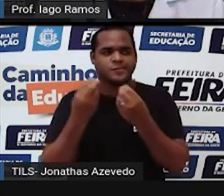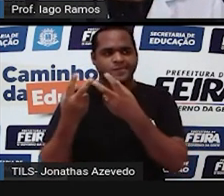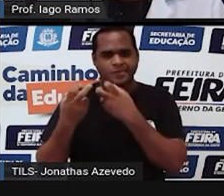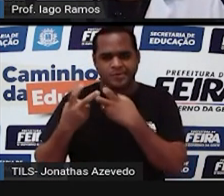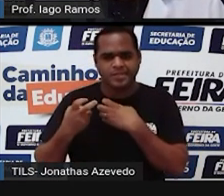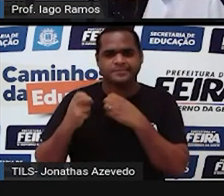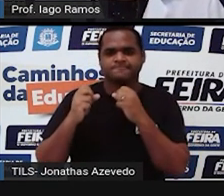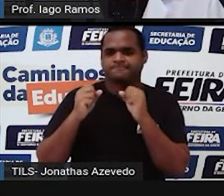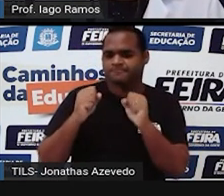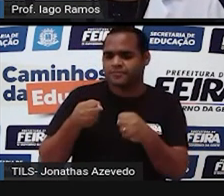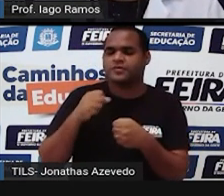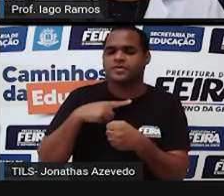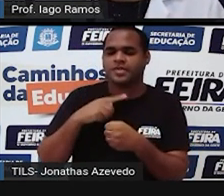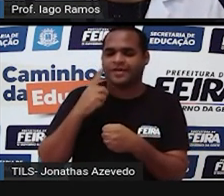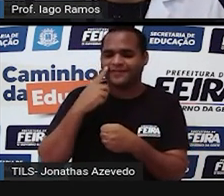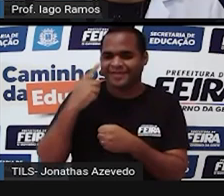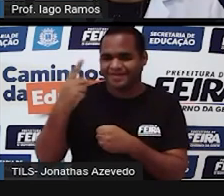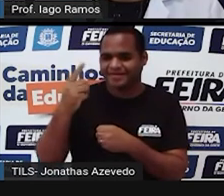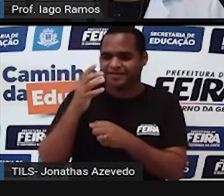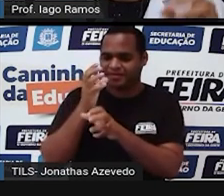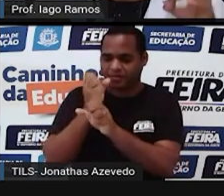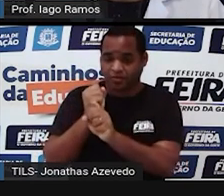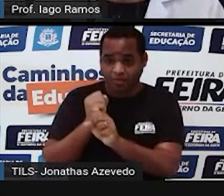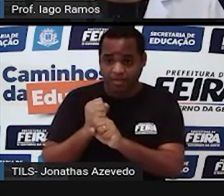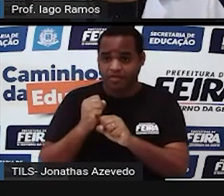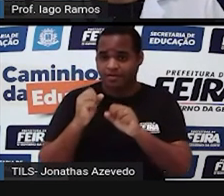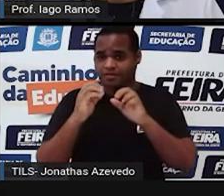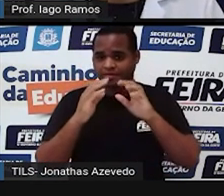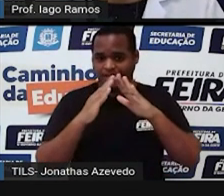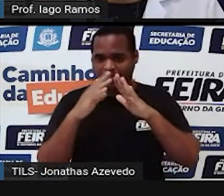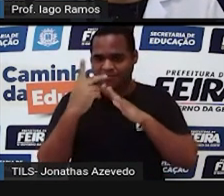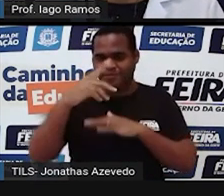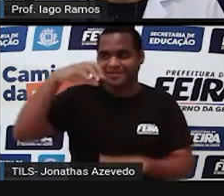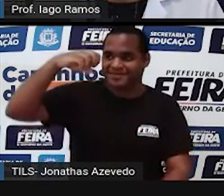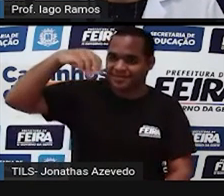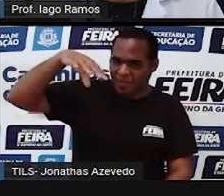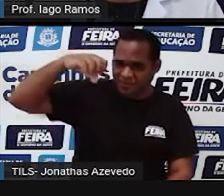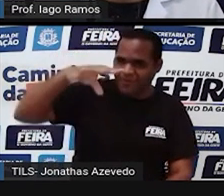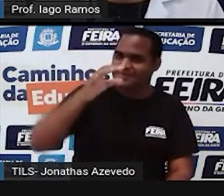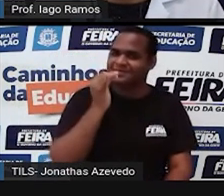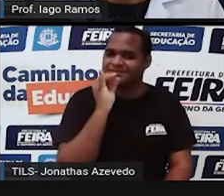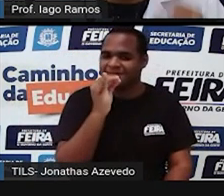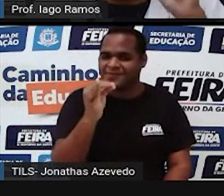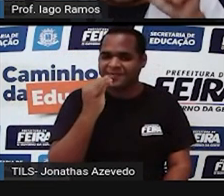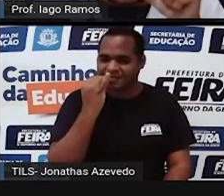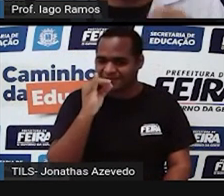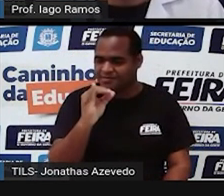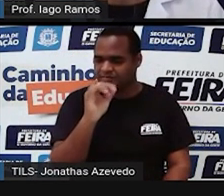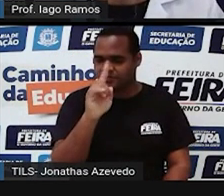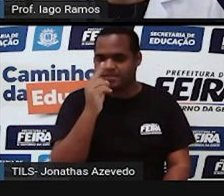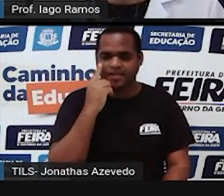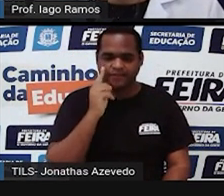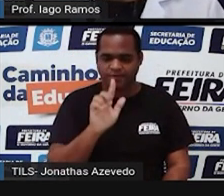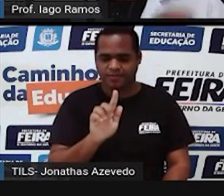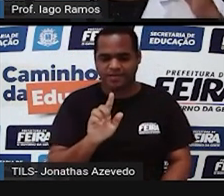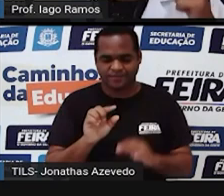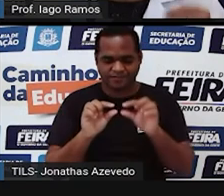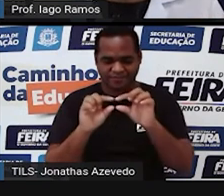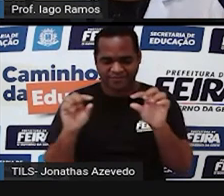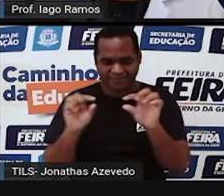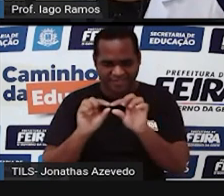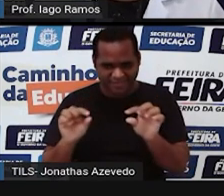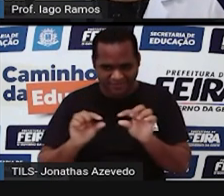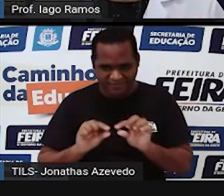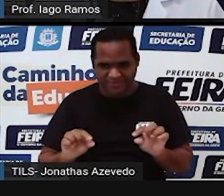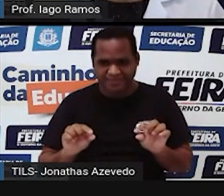Buscasse a última fatura da conta de luz da sua casa e procurasse um gráfico. Lá tem um gráfico. Desse